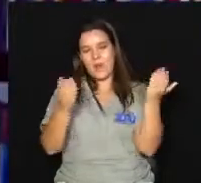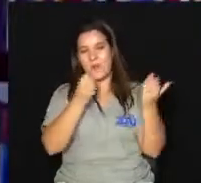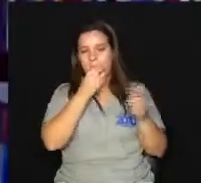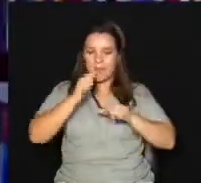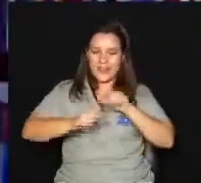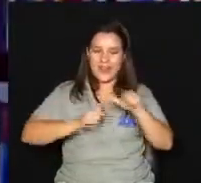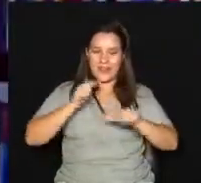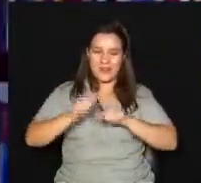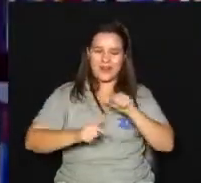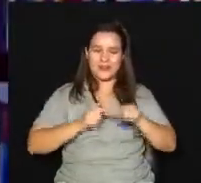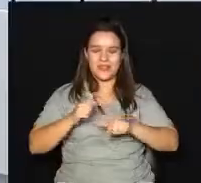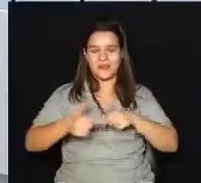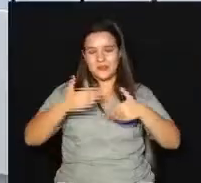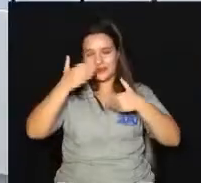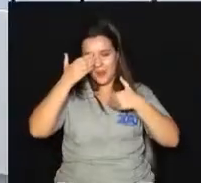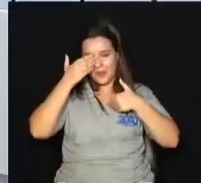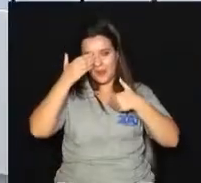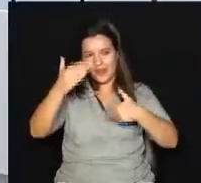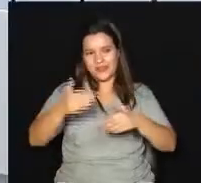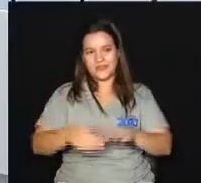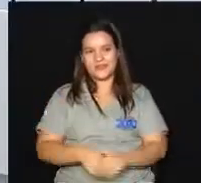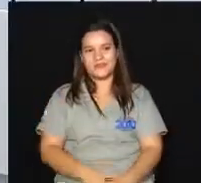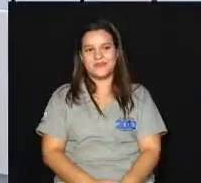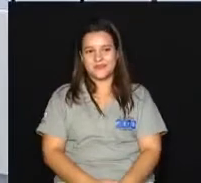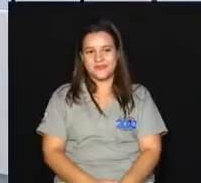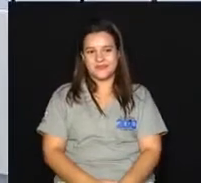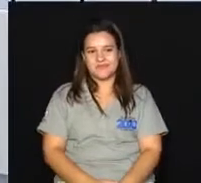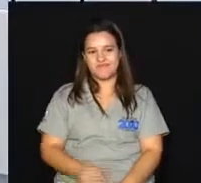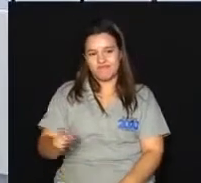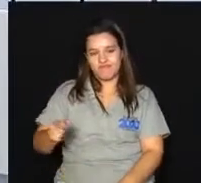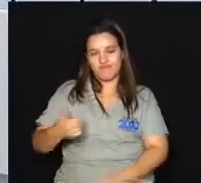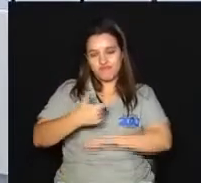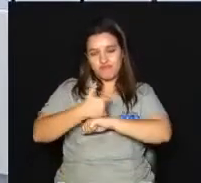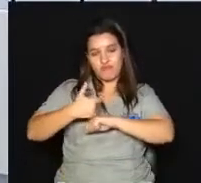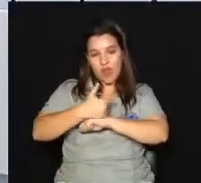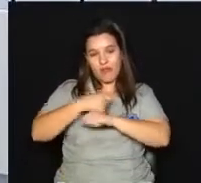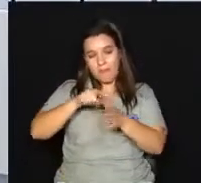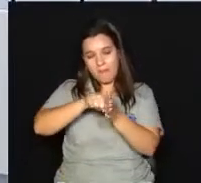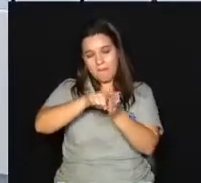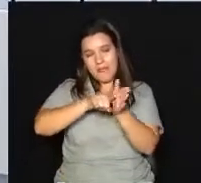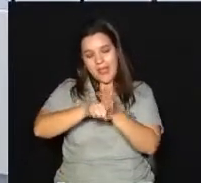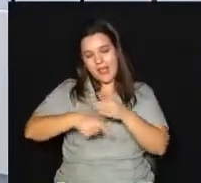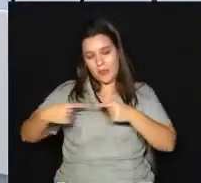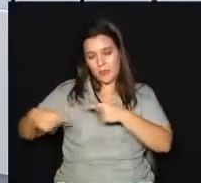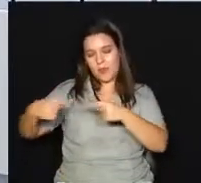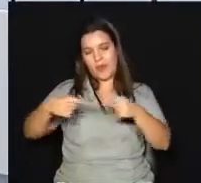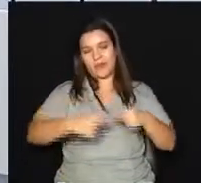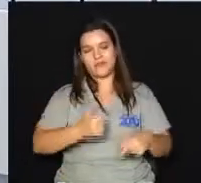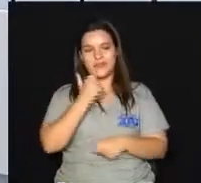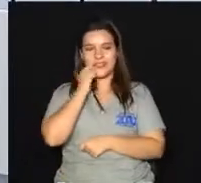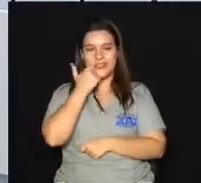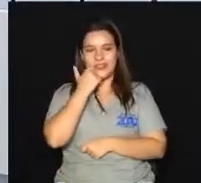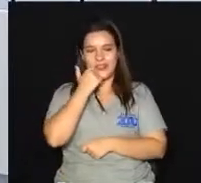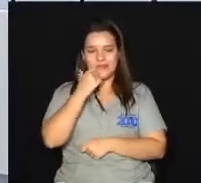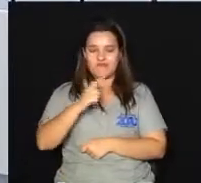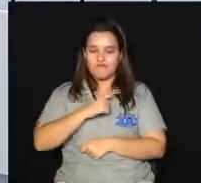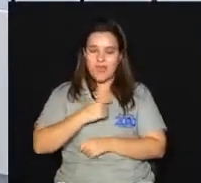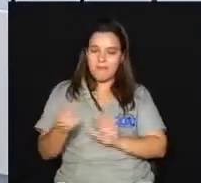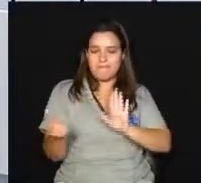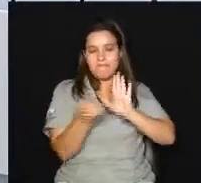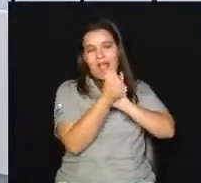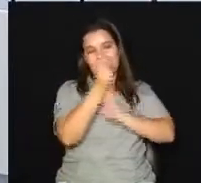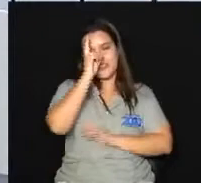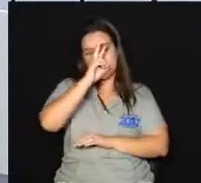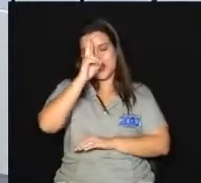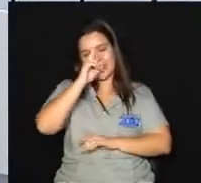trabalho. Muito obrigado, então, Paulo de Tarso, cientista político, participando da nossa cobertura histórica aqui da